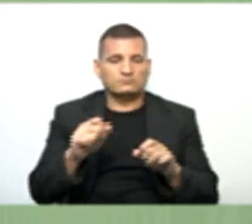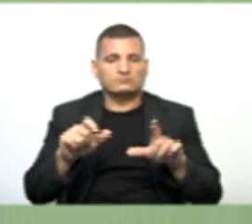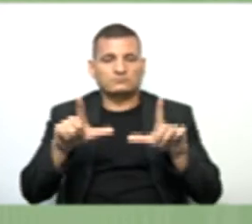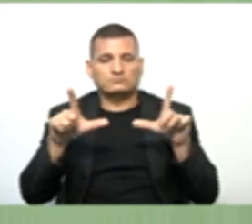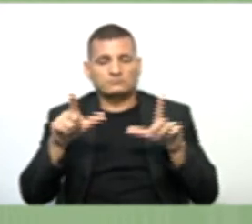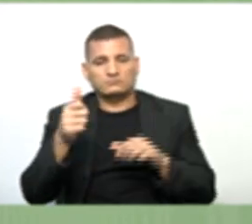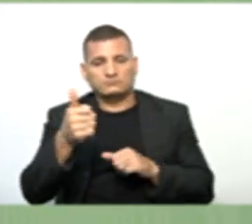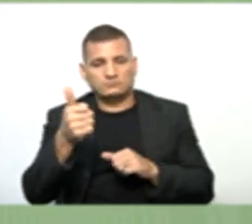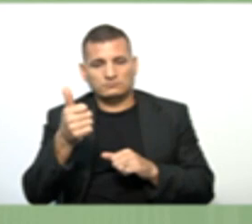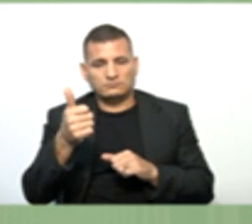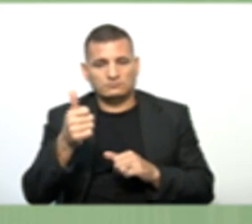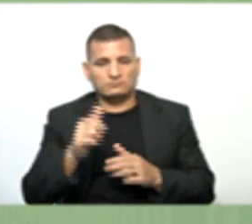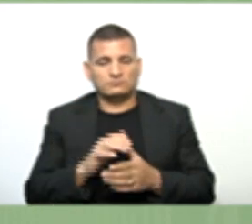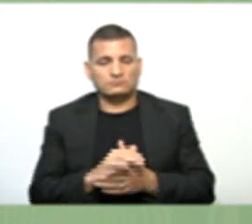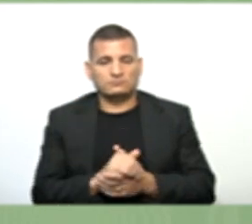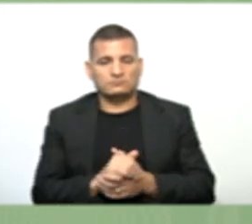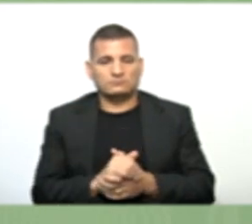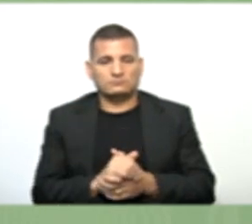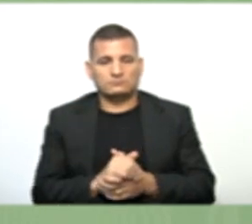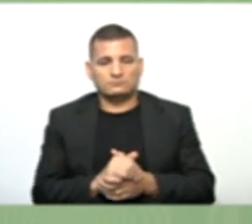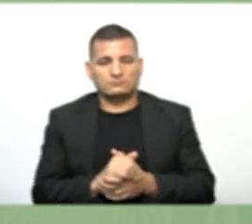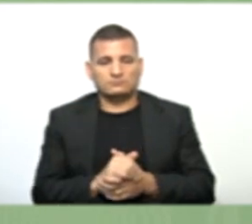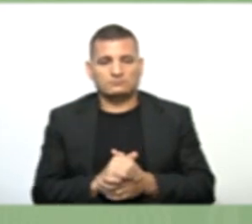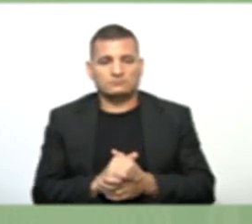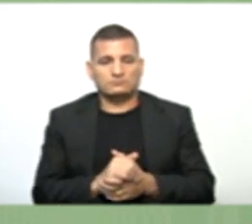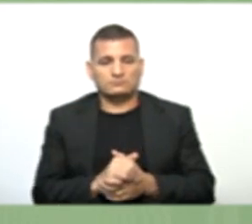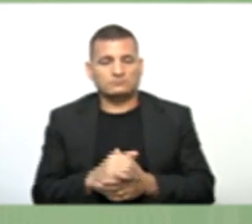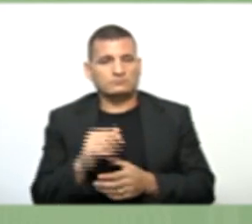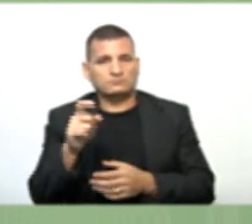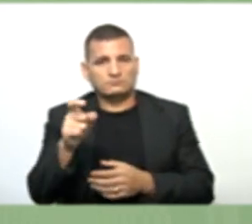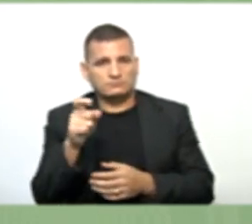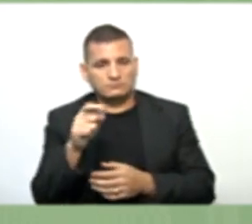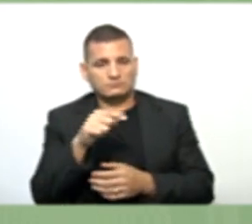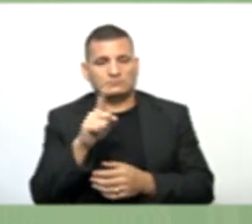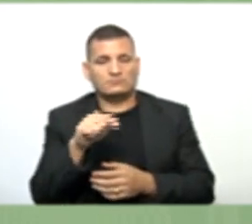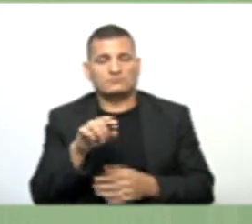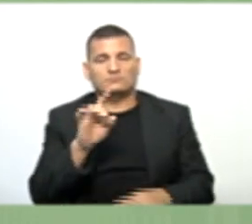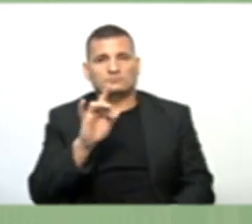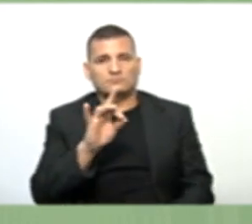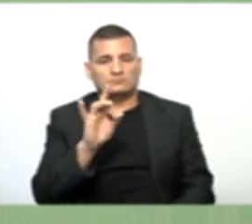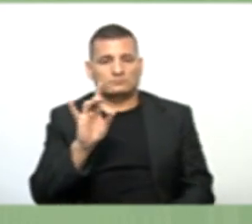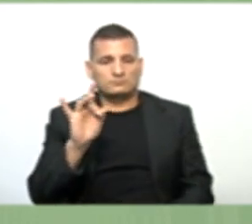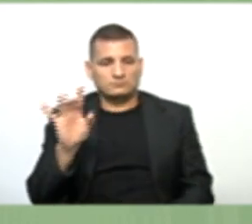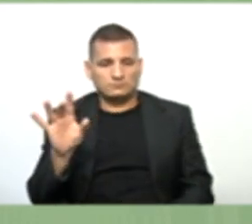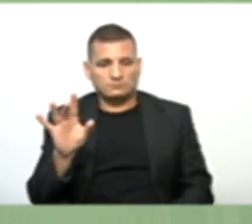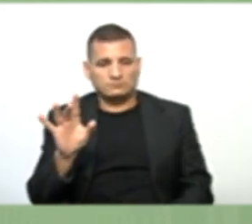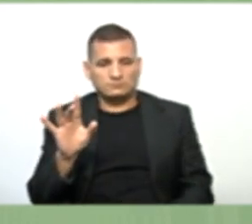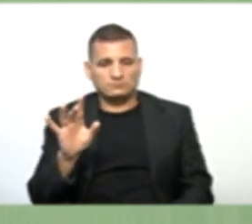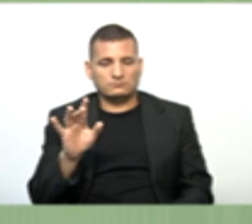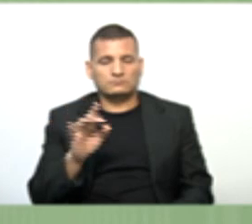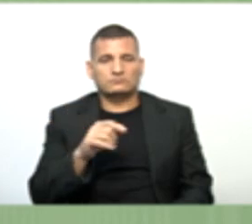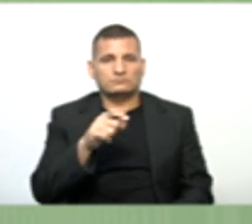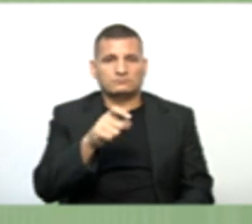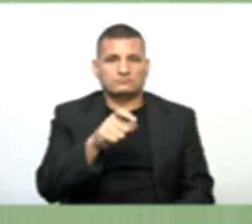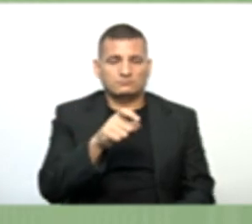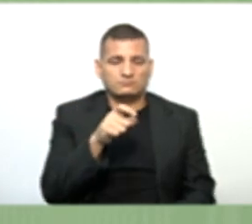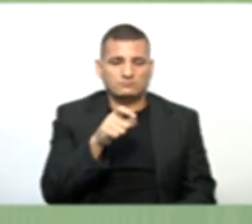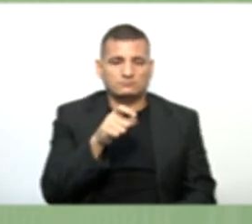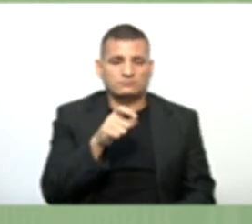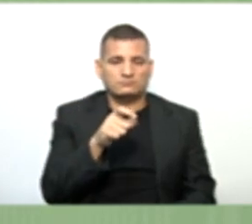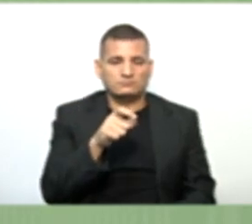O x, esse valor aqui, vai ser cada um desses elementos. No primeiro passo, esse é o x,